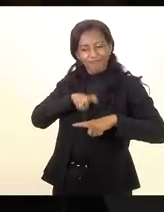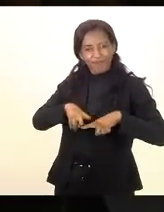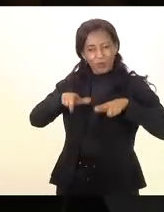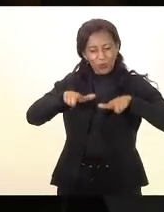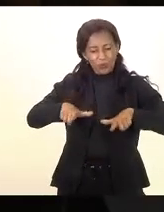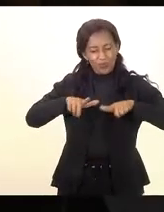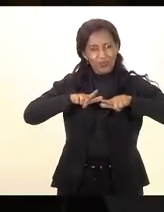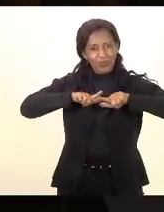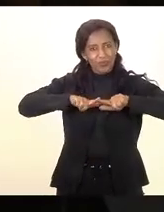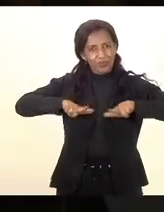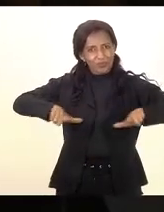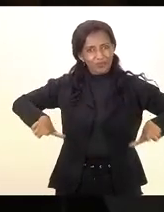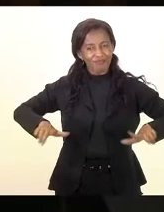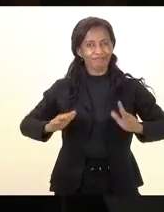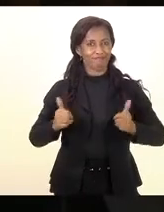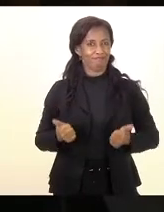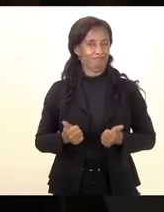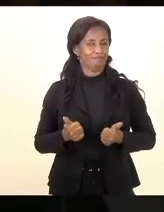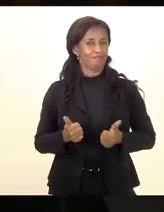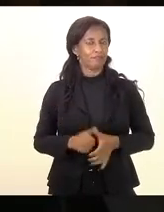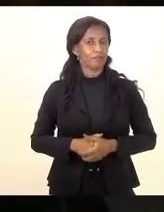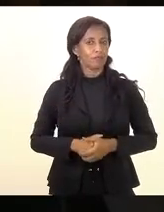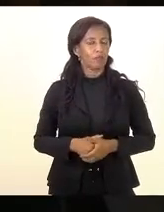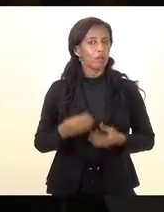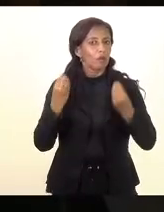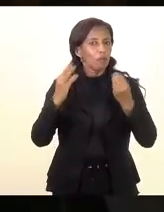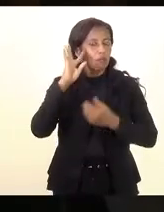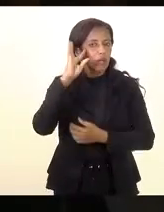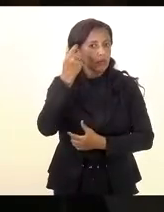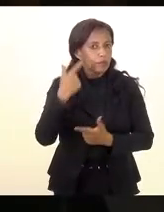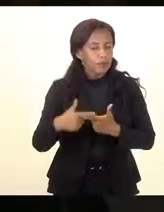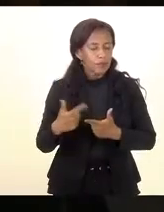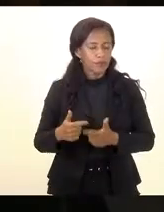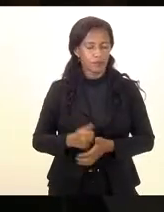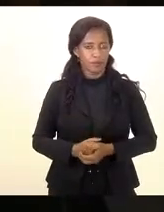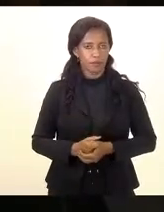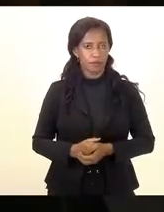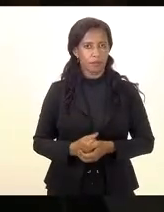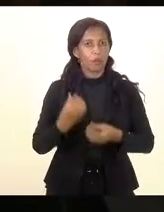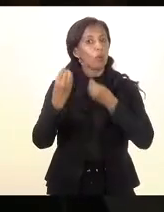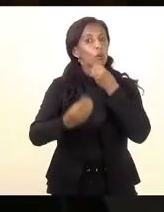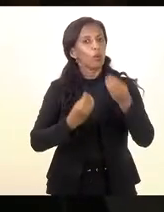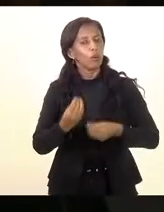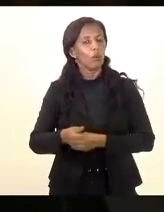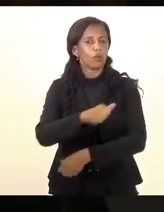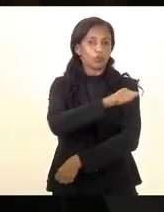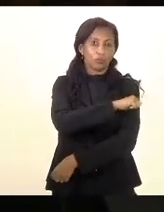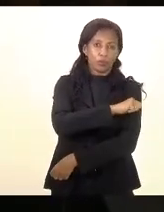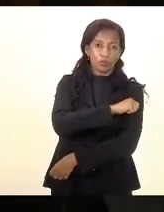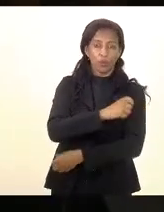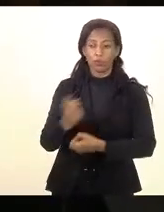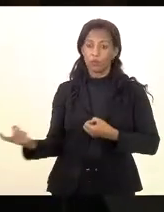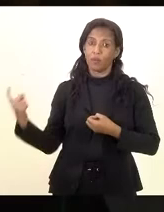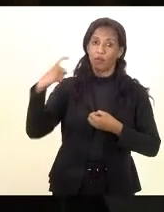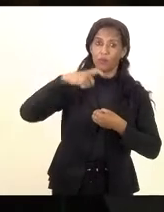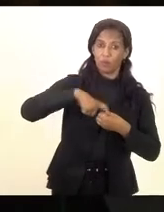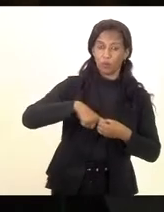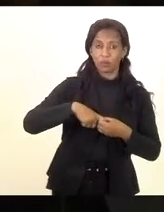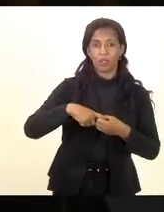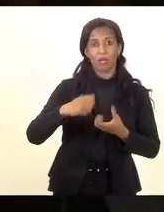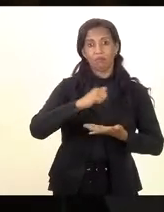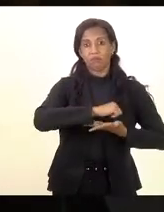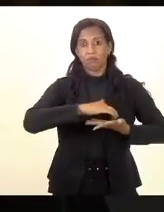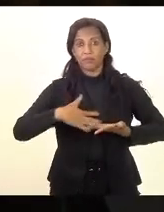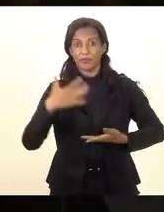a gente ainda não resolveu esse problema como que os nossos estudantes vão conseguir retomar as atividades